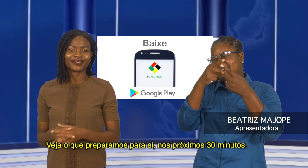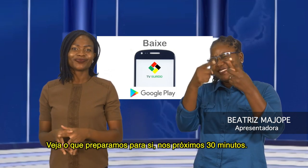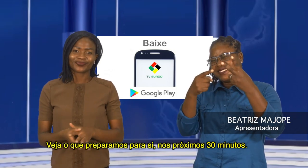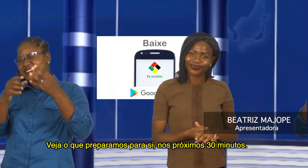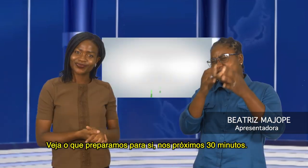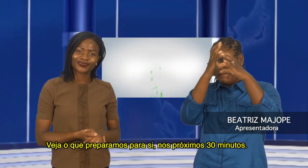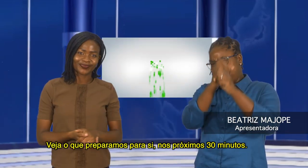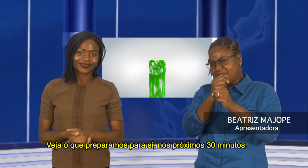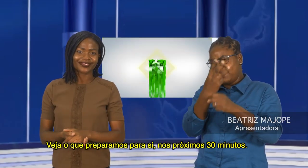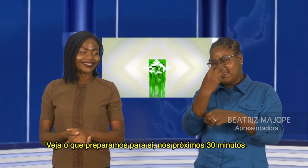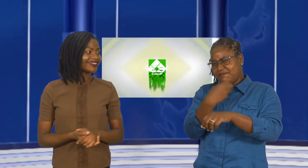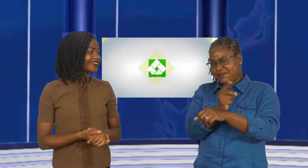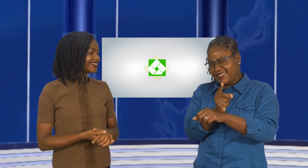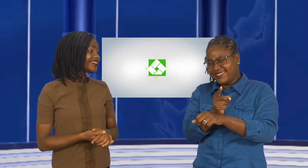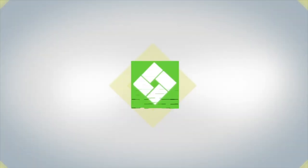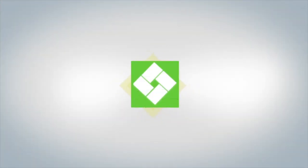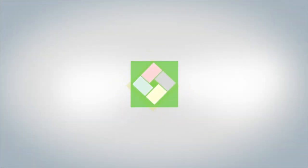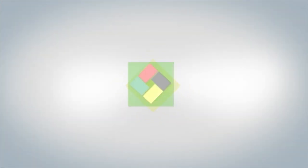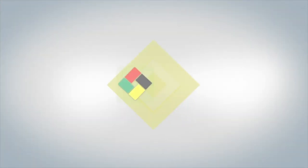para si nos próximos 30 minutos.